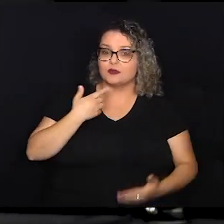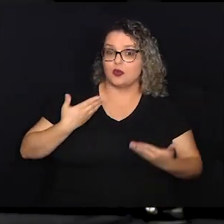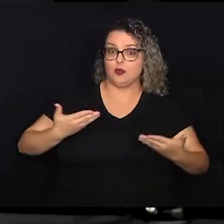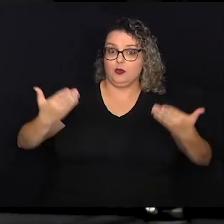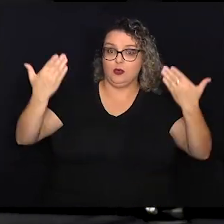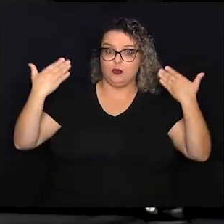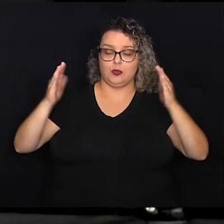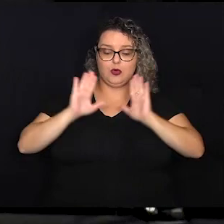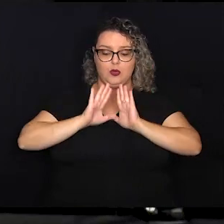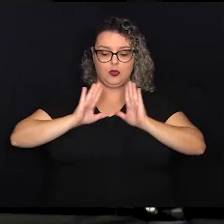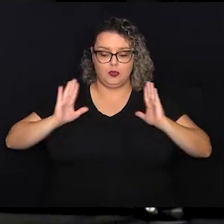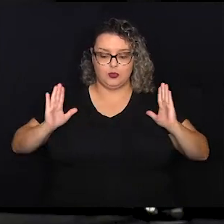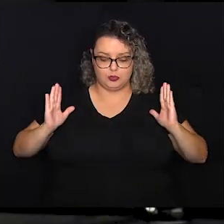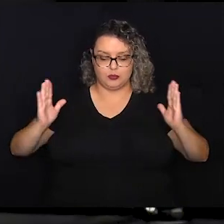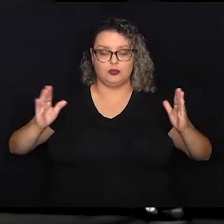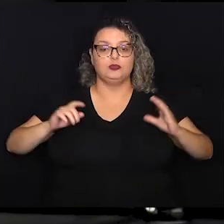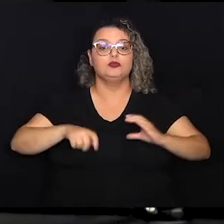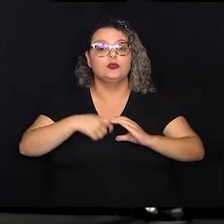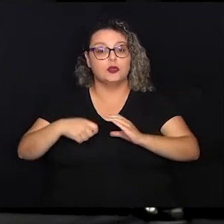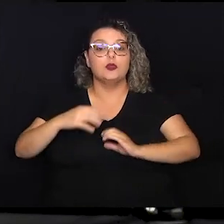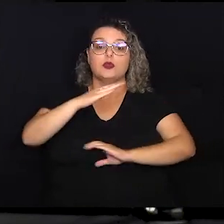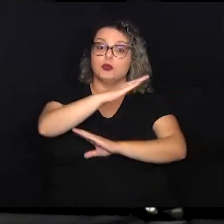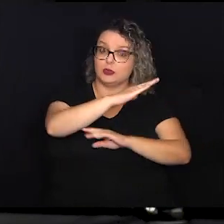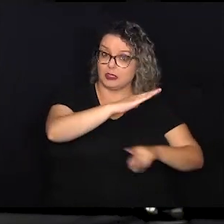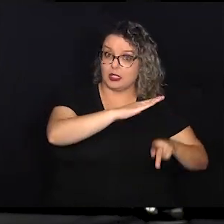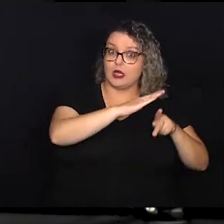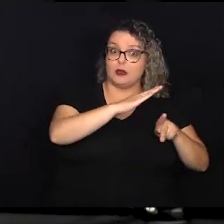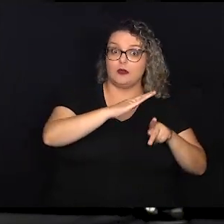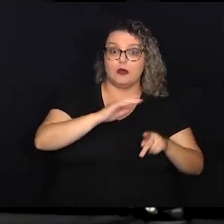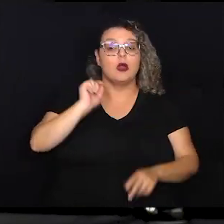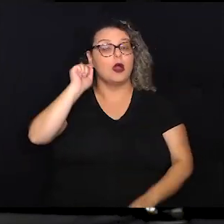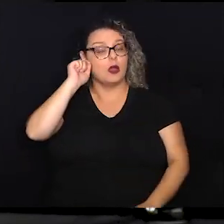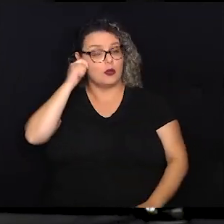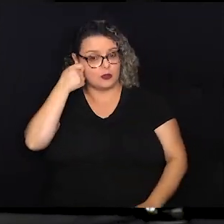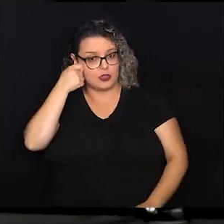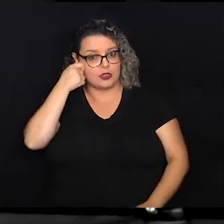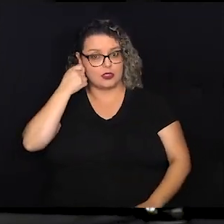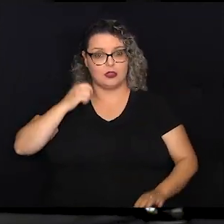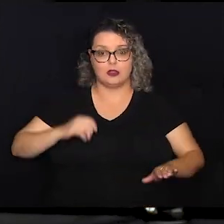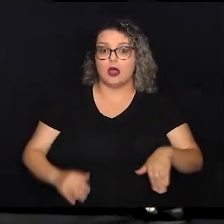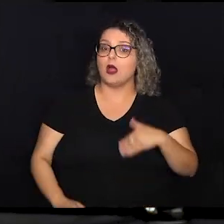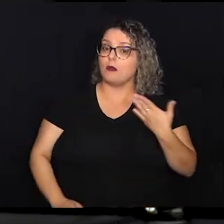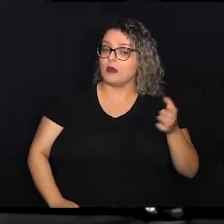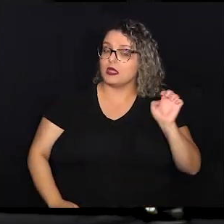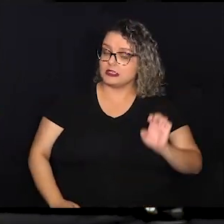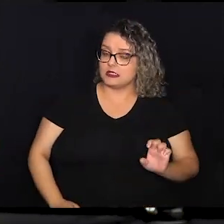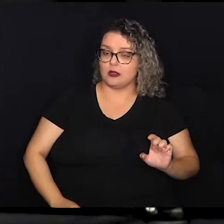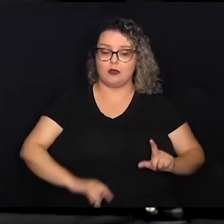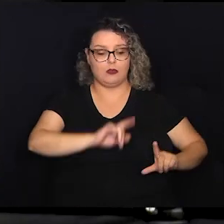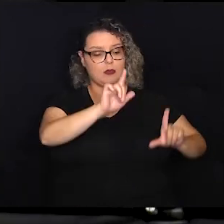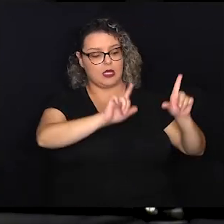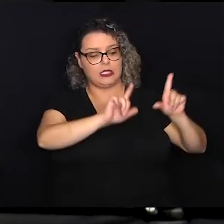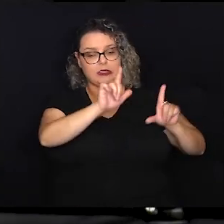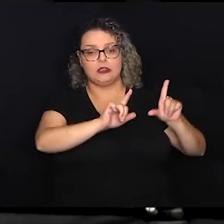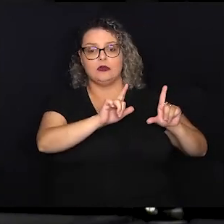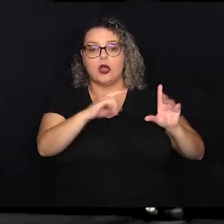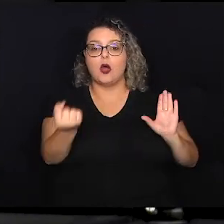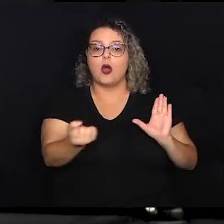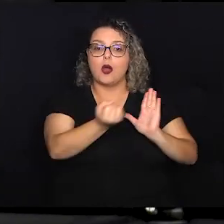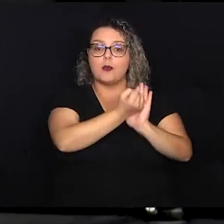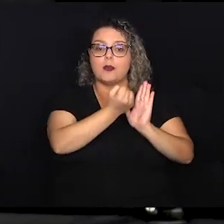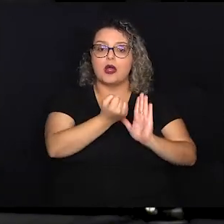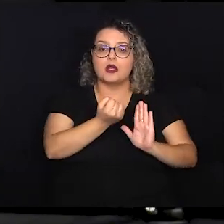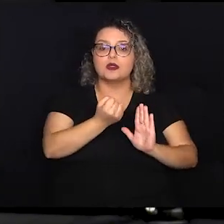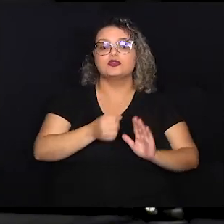preto e vermelho. Ao meu fundo, nós temos o estúdio do Na Casa do Povo, que é em preto. À minha esquerda, uma